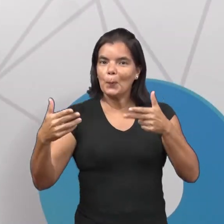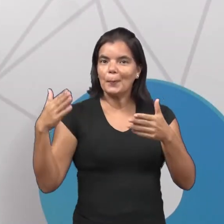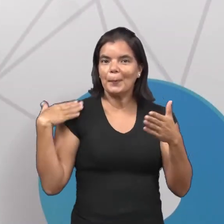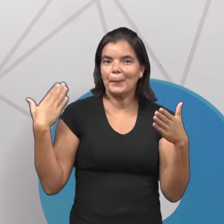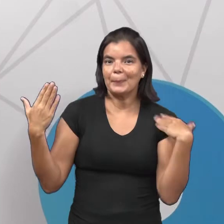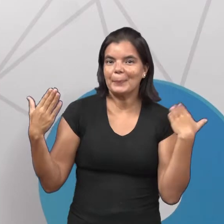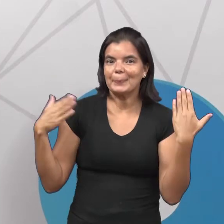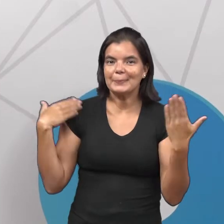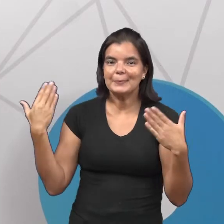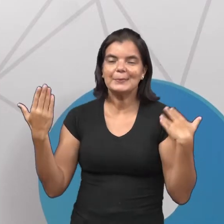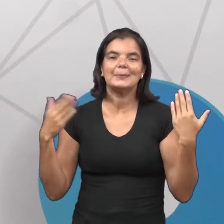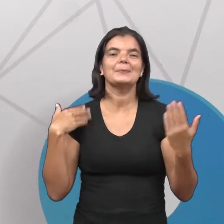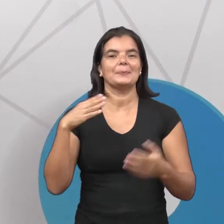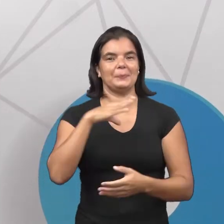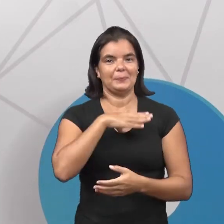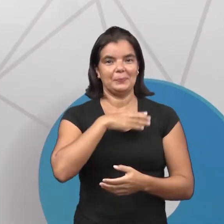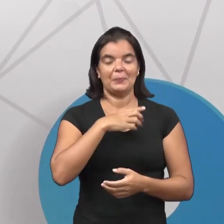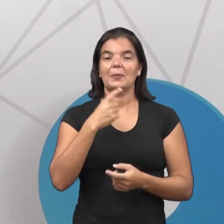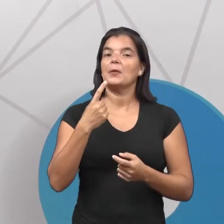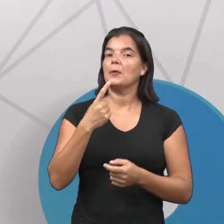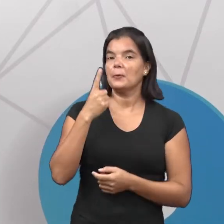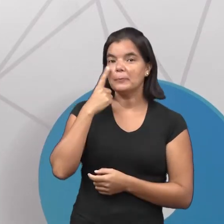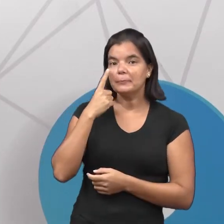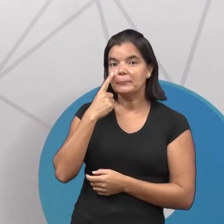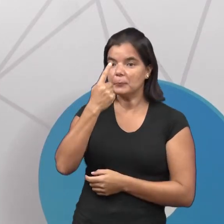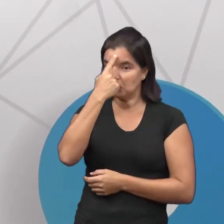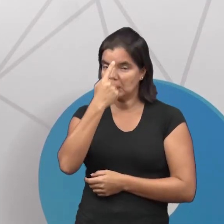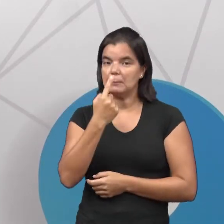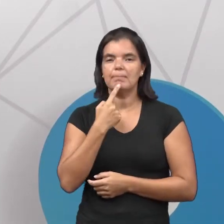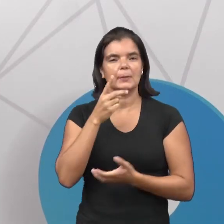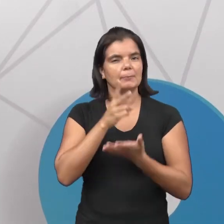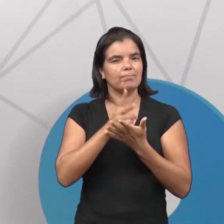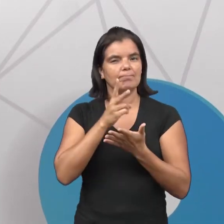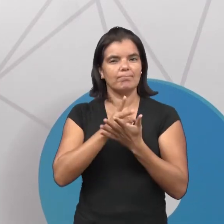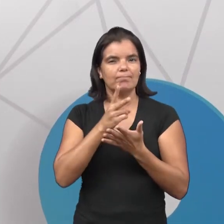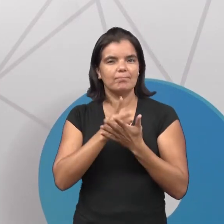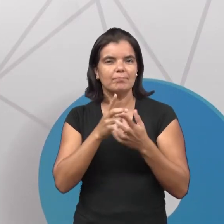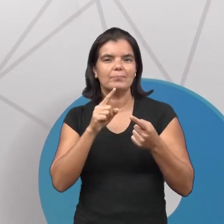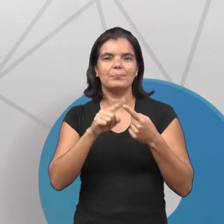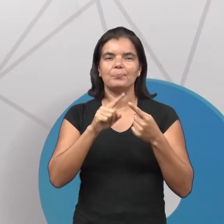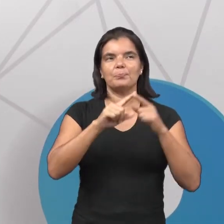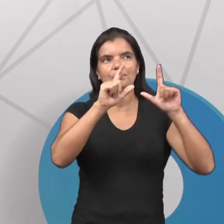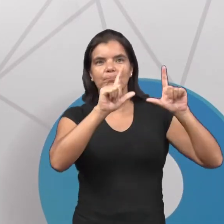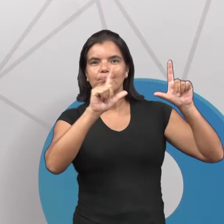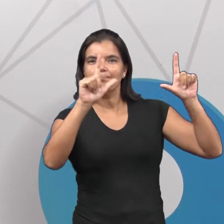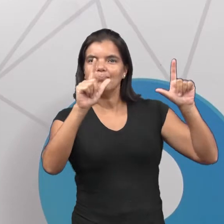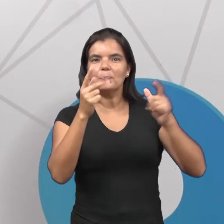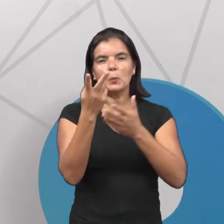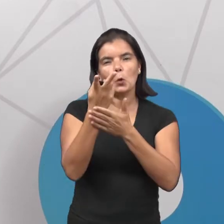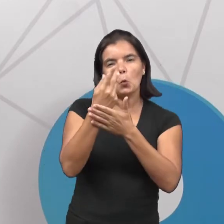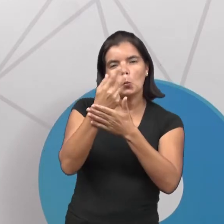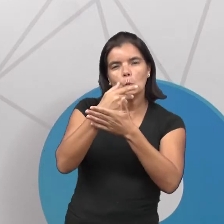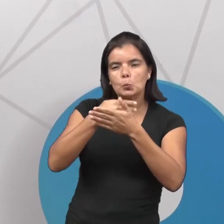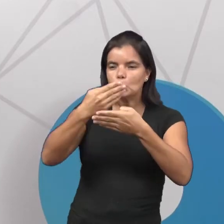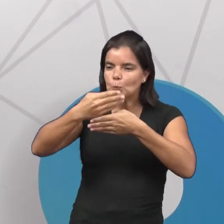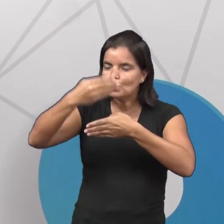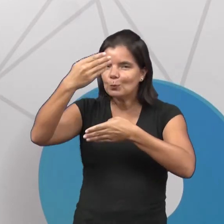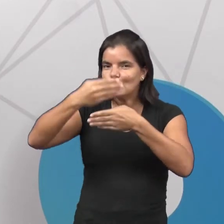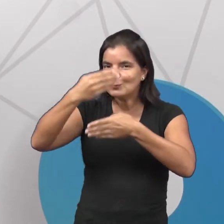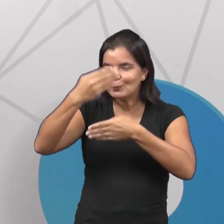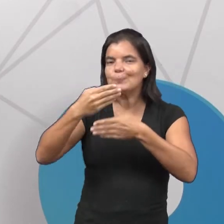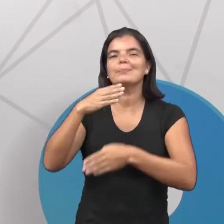pela cidade. Nós vemos imagens o tempo todo. Imagens em outdoor, pinturas nos muros da